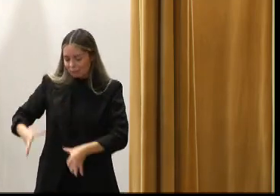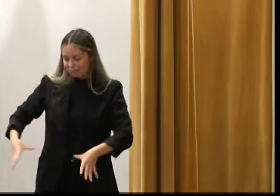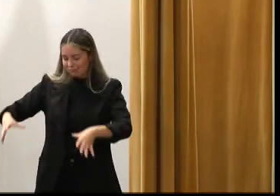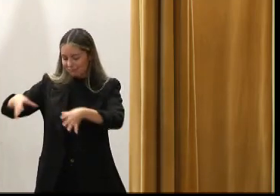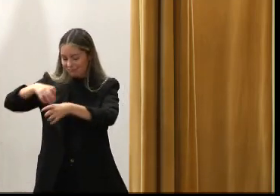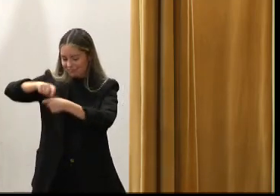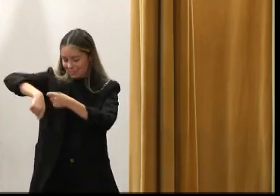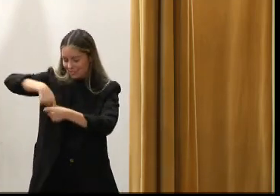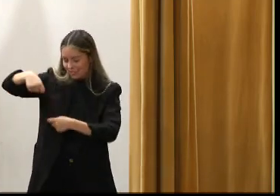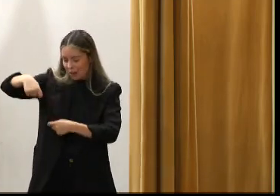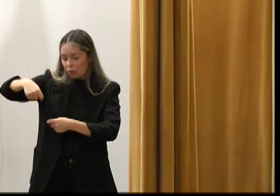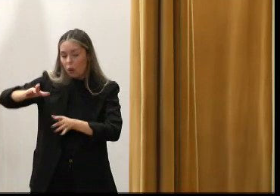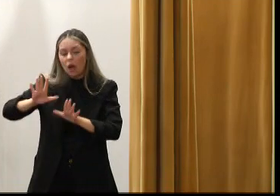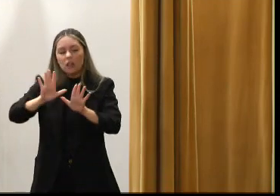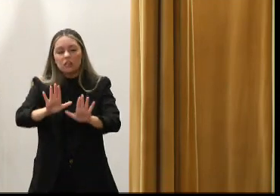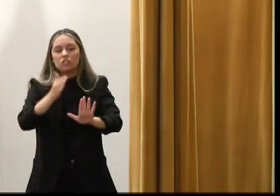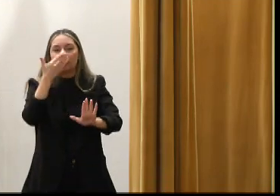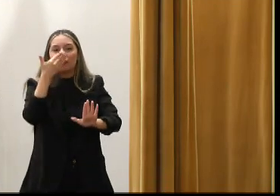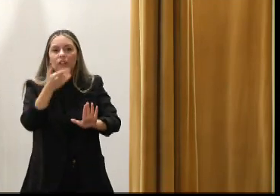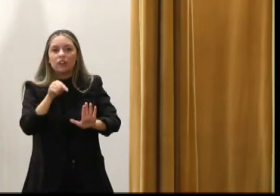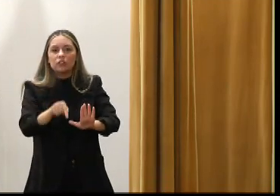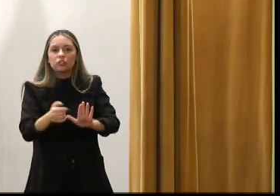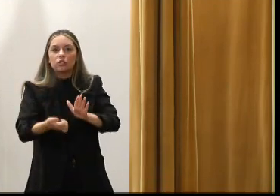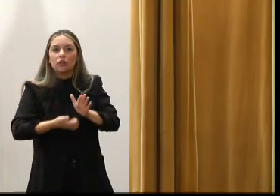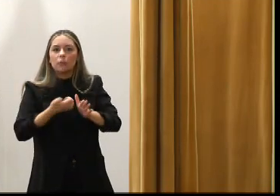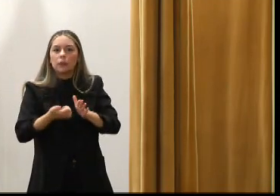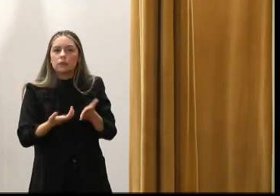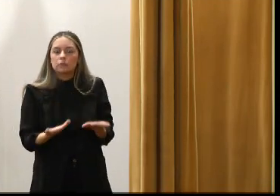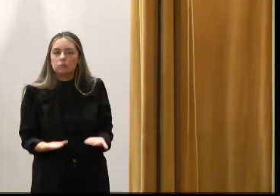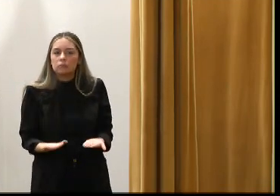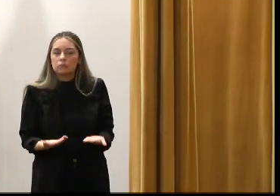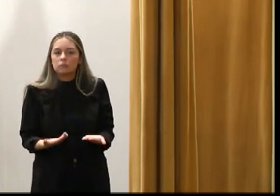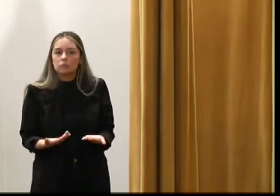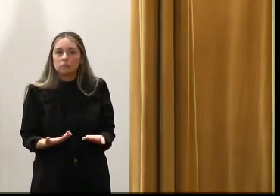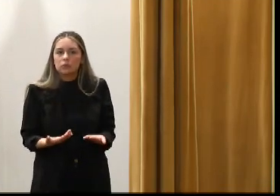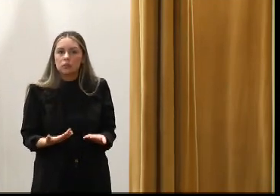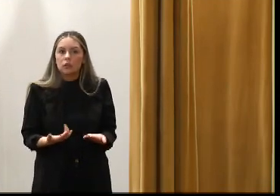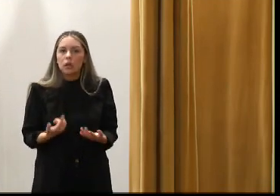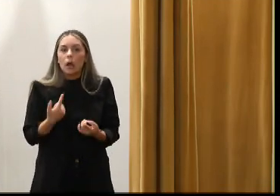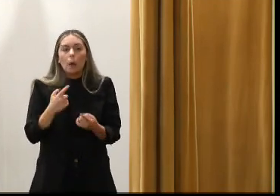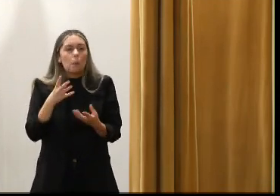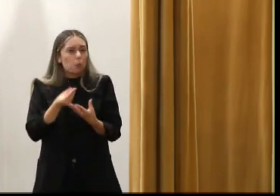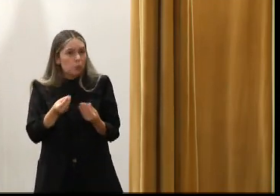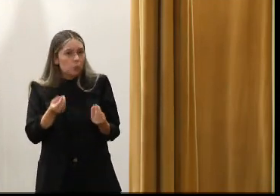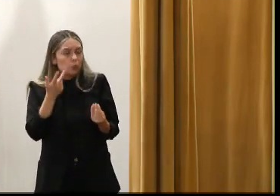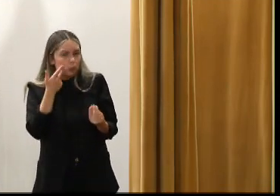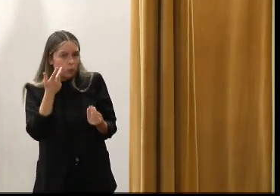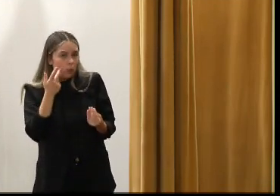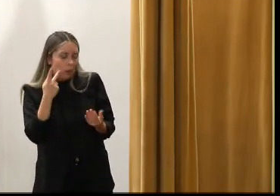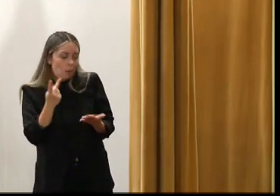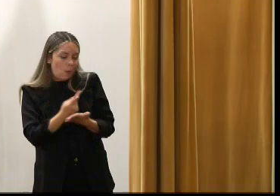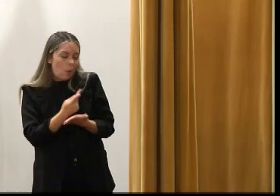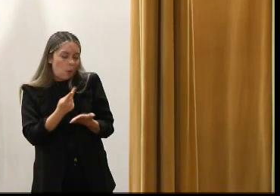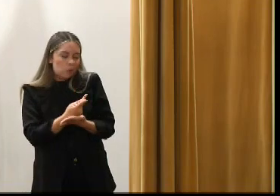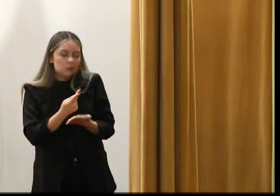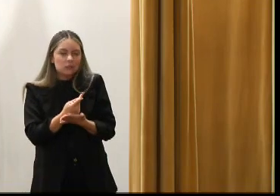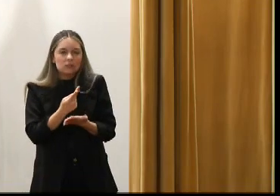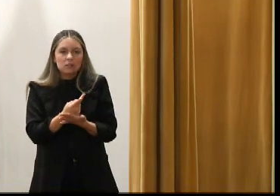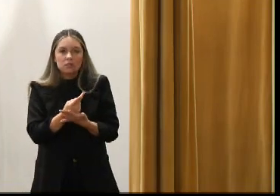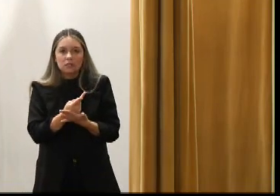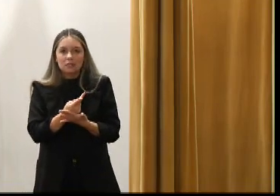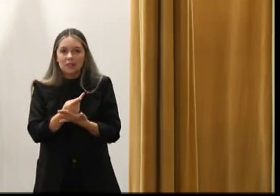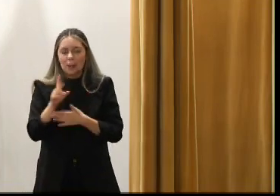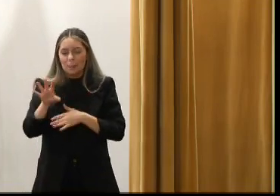e deixavam na frente da empresa. E que era muito comum acontecer é que passava